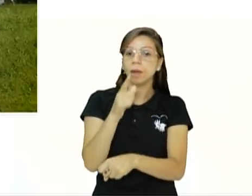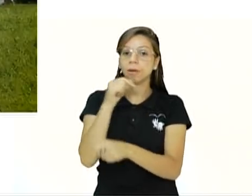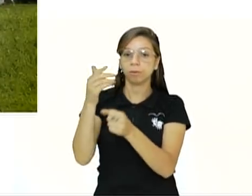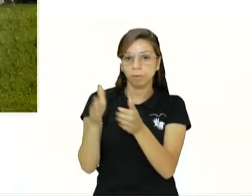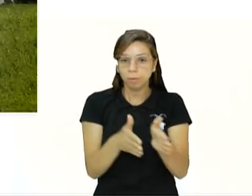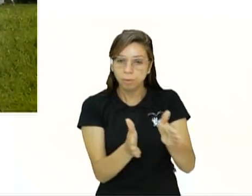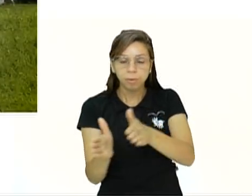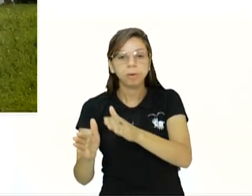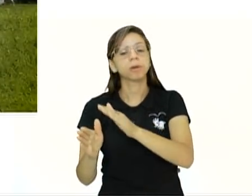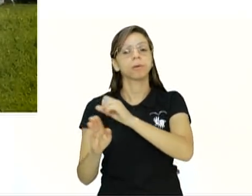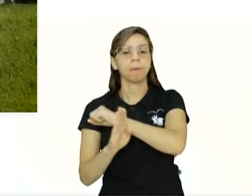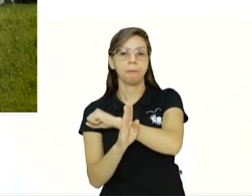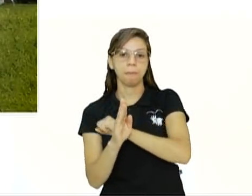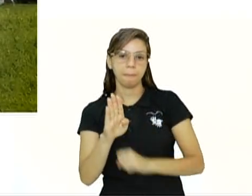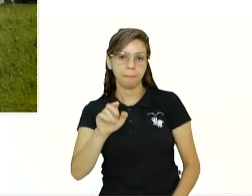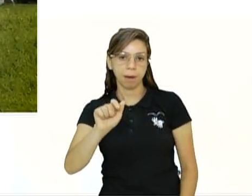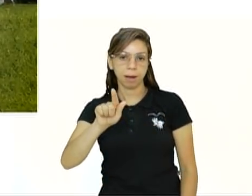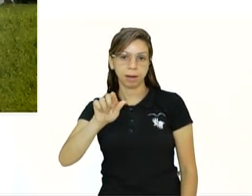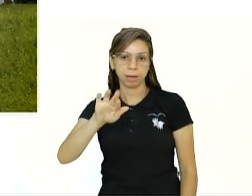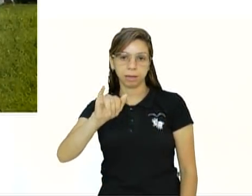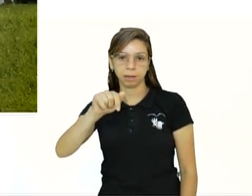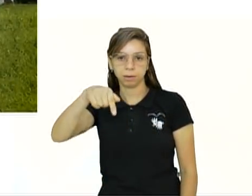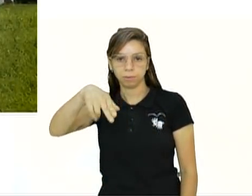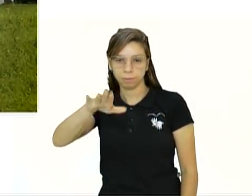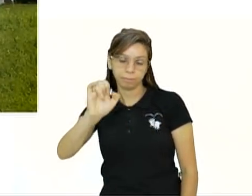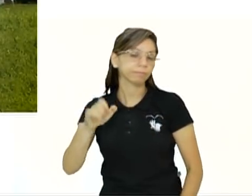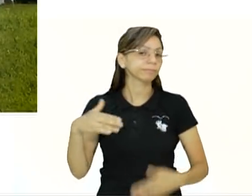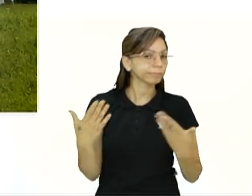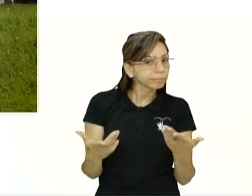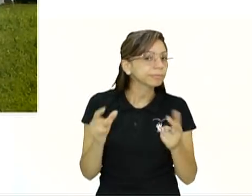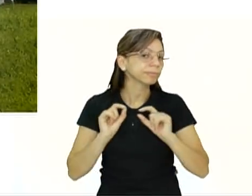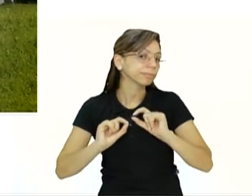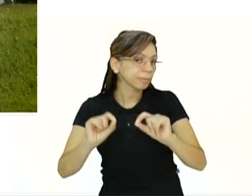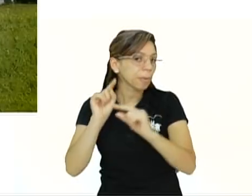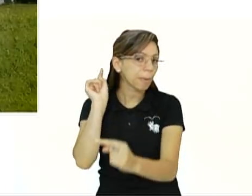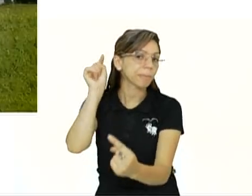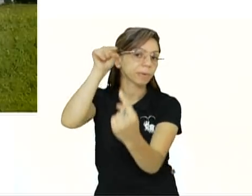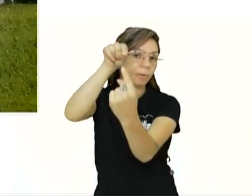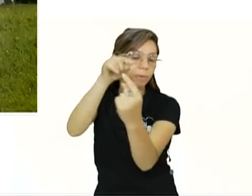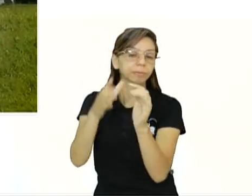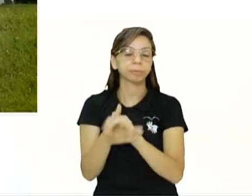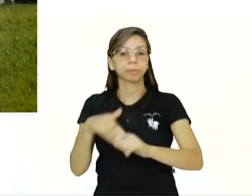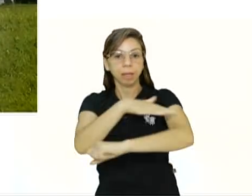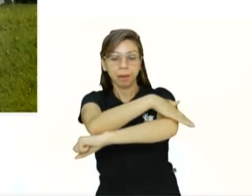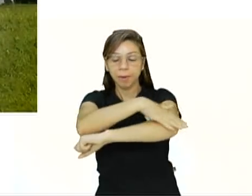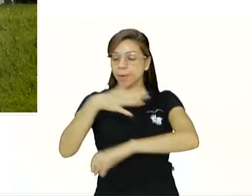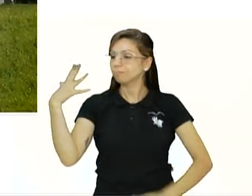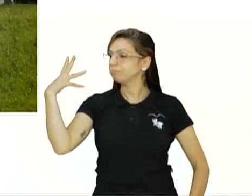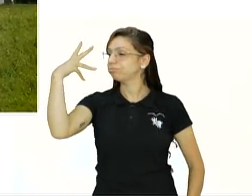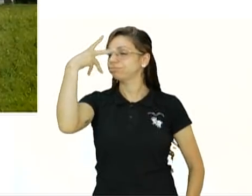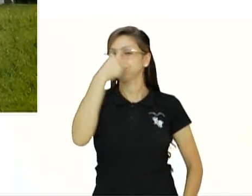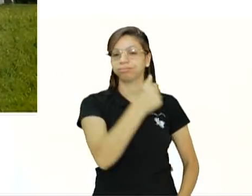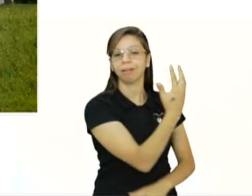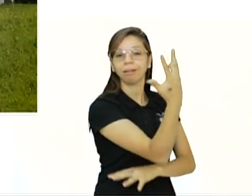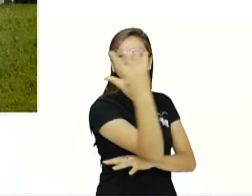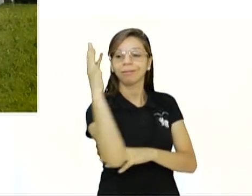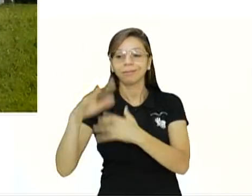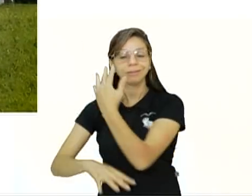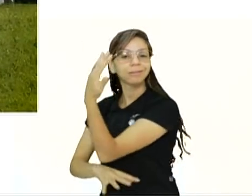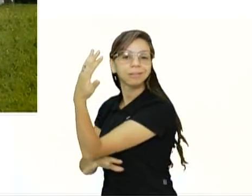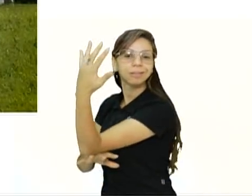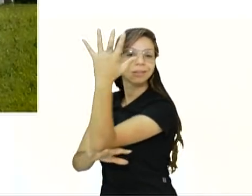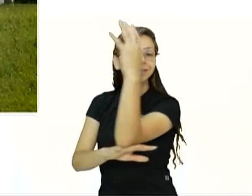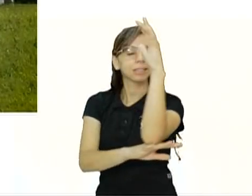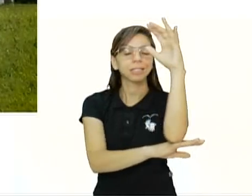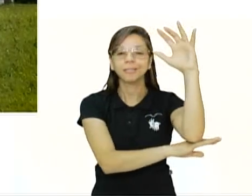passa aqui na região. Eu tenho uma missão aqui hoje no Parque Barigui. Aliás, esse parque tem as paisagens lindas, tem árvores bonitas, uma